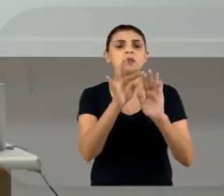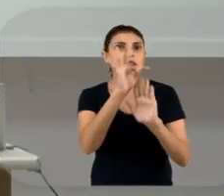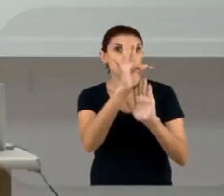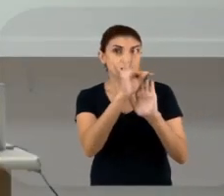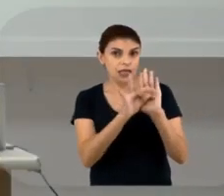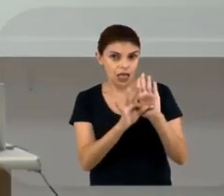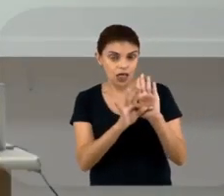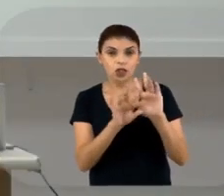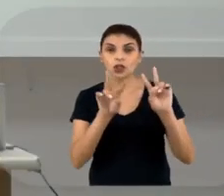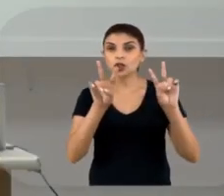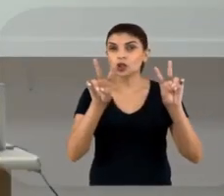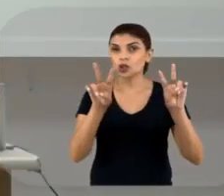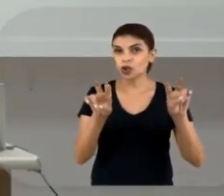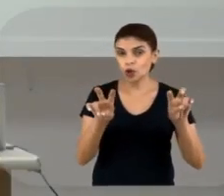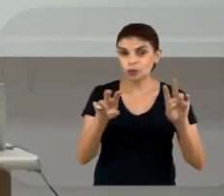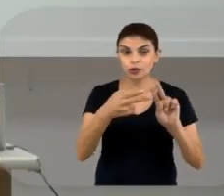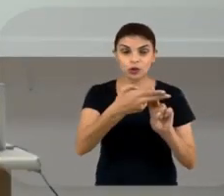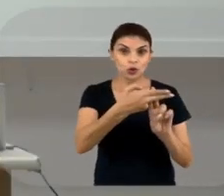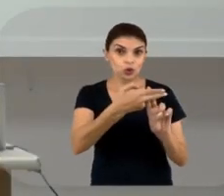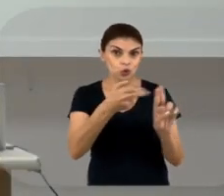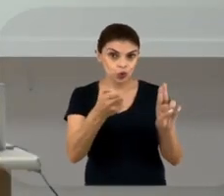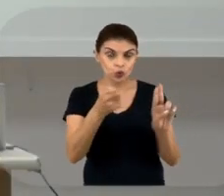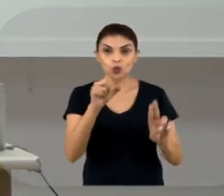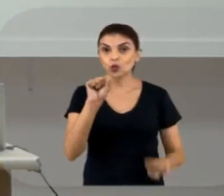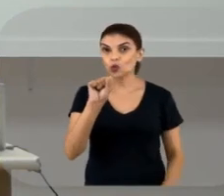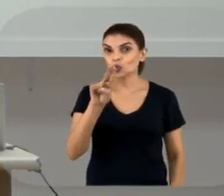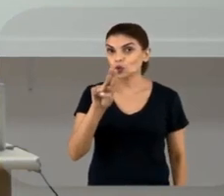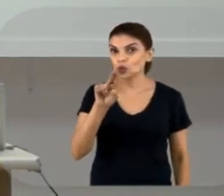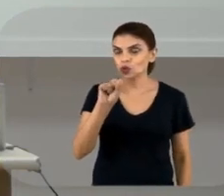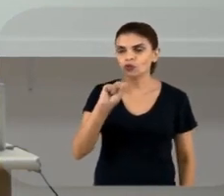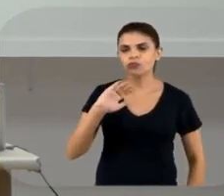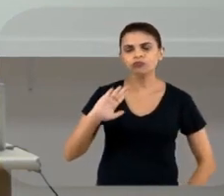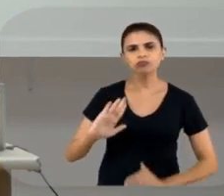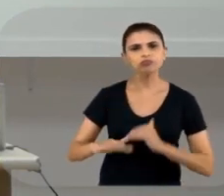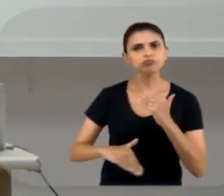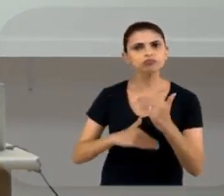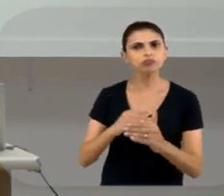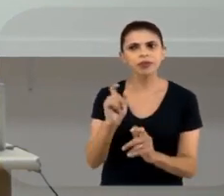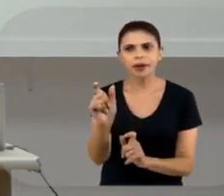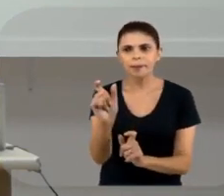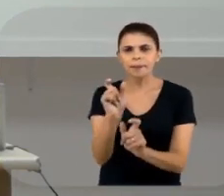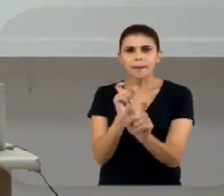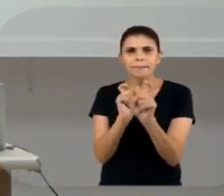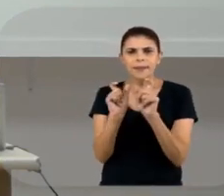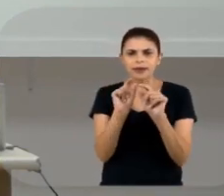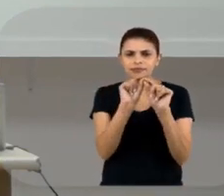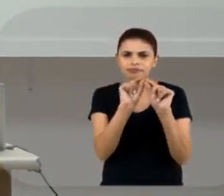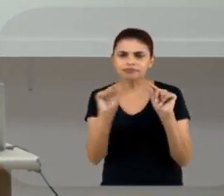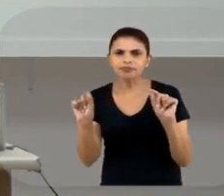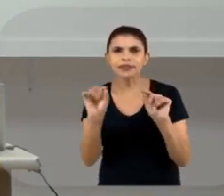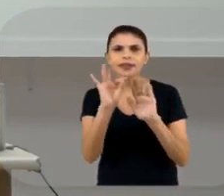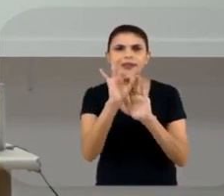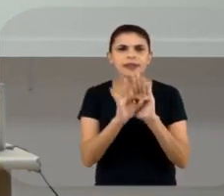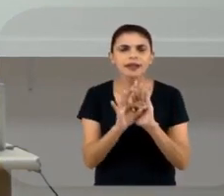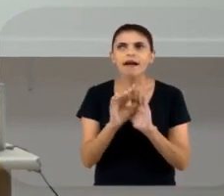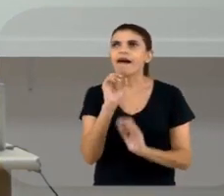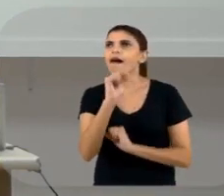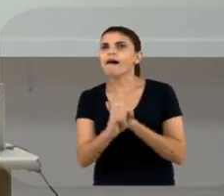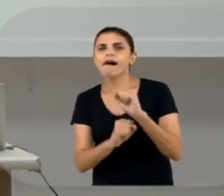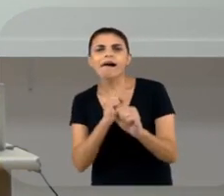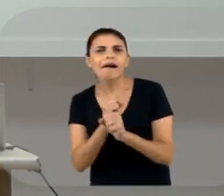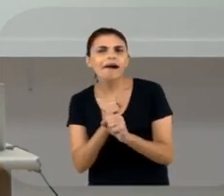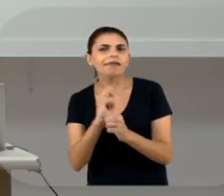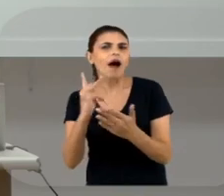um texto sobre o SUS e que ao longo do texto tem várias marcações de tempo. Ah, no